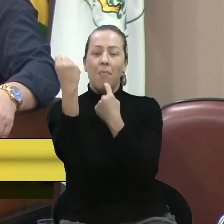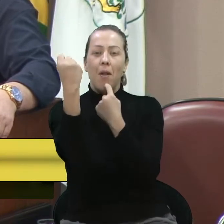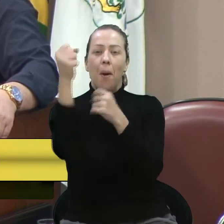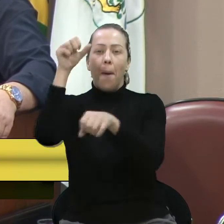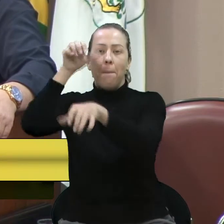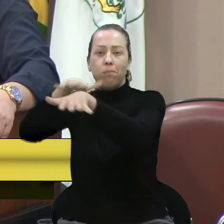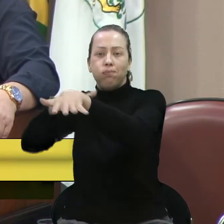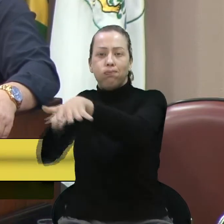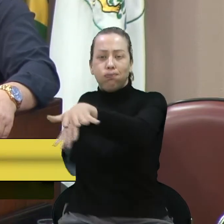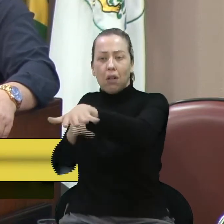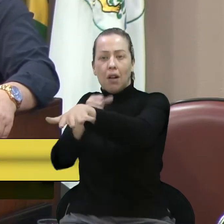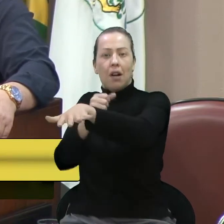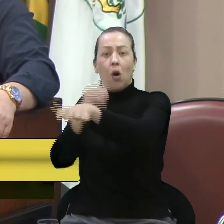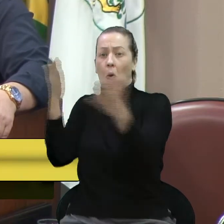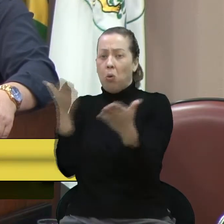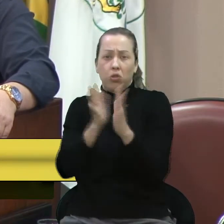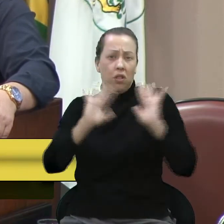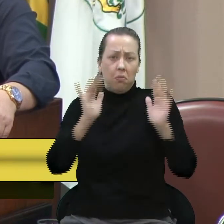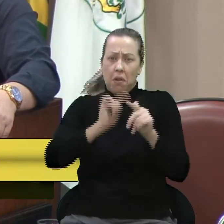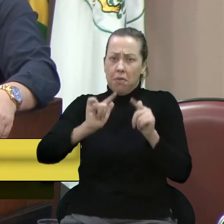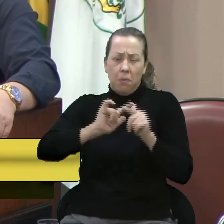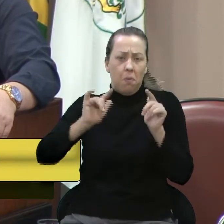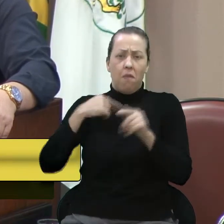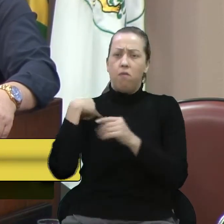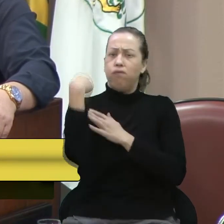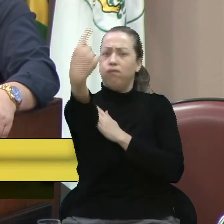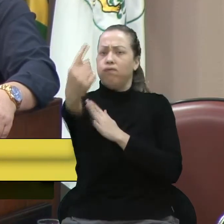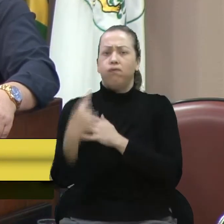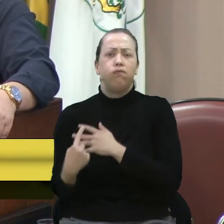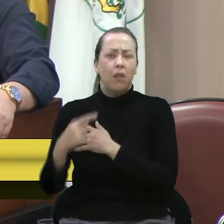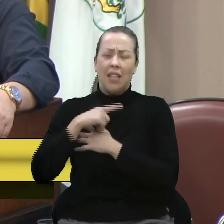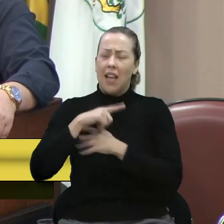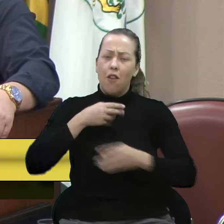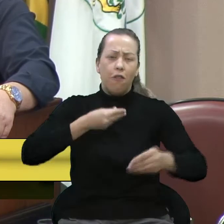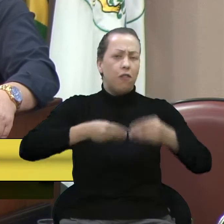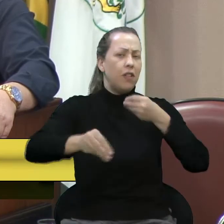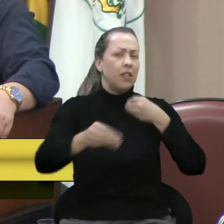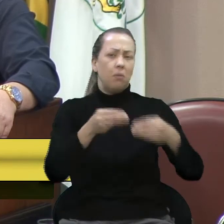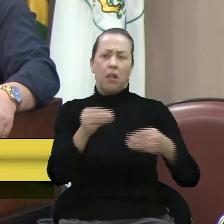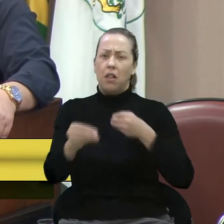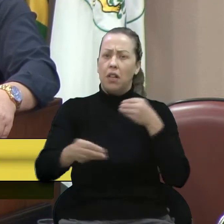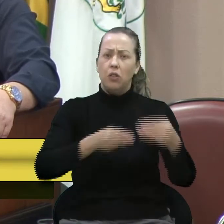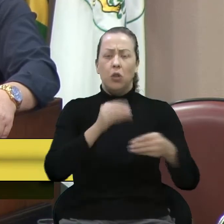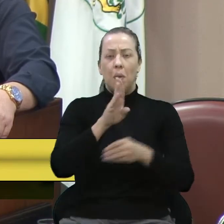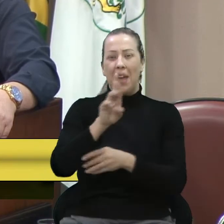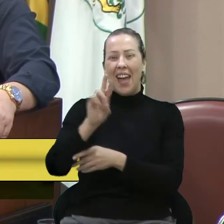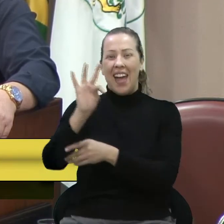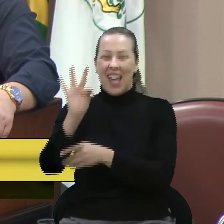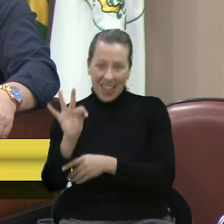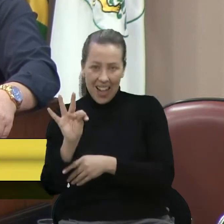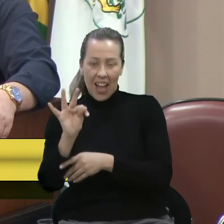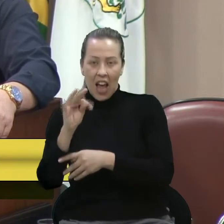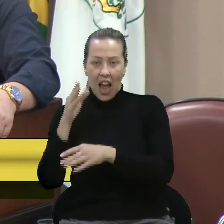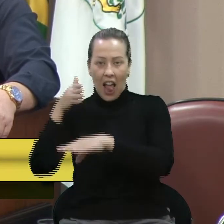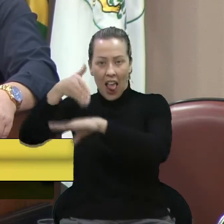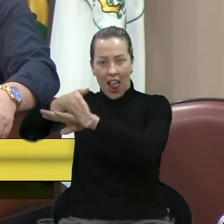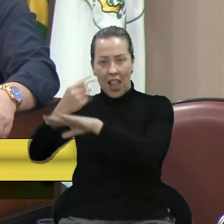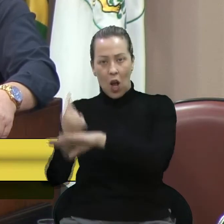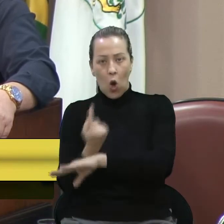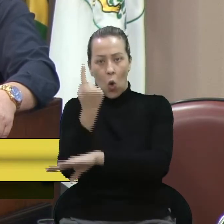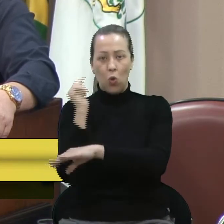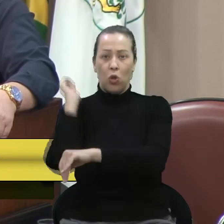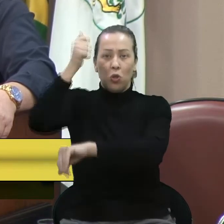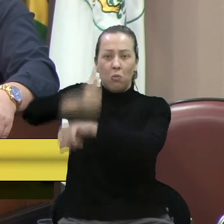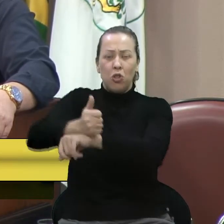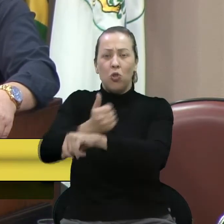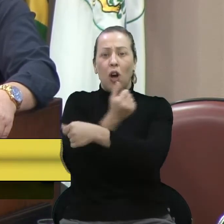3, 4, 5 semáforos. Hoje não acontece mais isso. A gente tem a flexibilização pela questão do BRT, que ele entra na faixa, né, e substitui